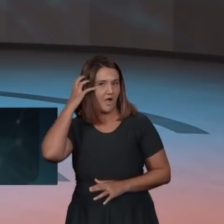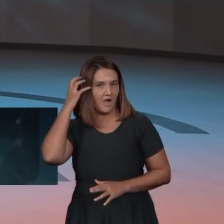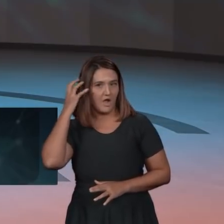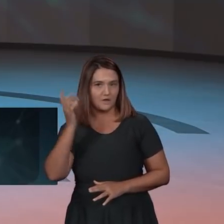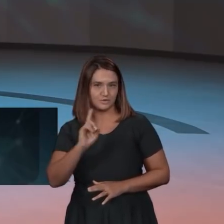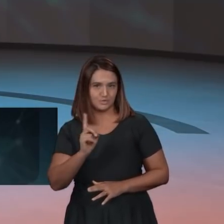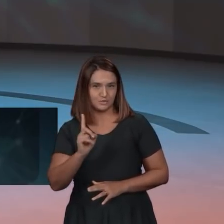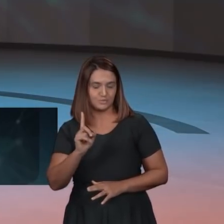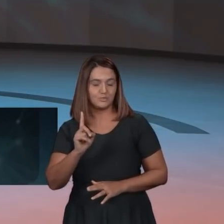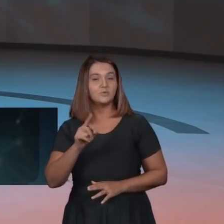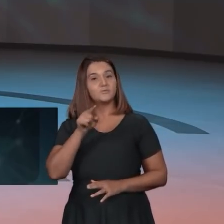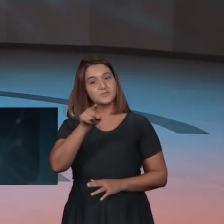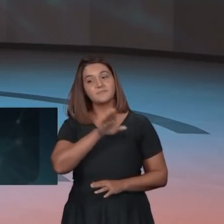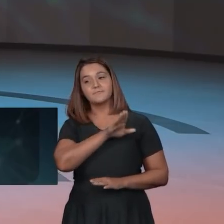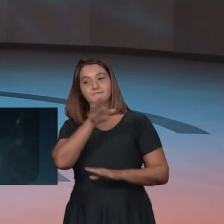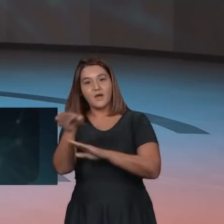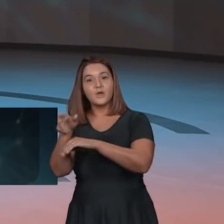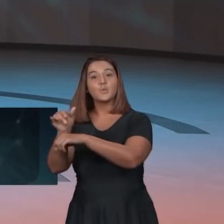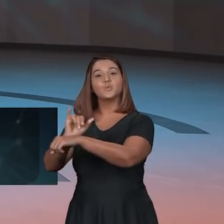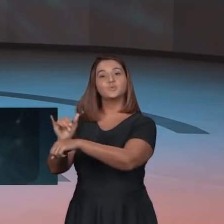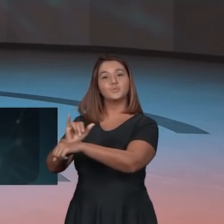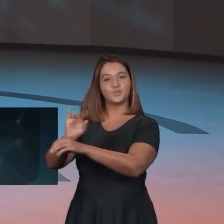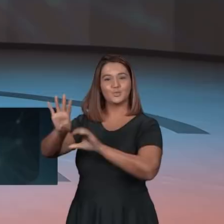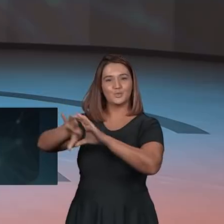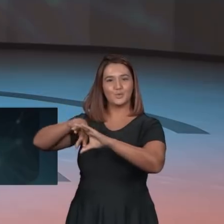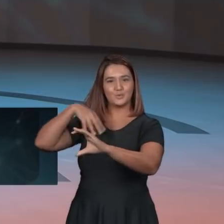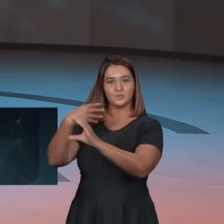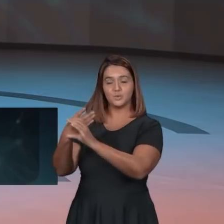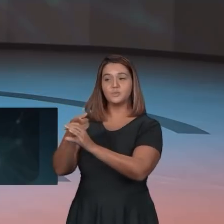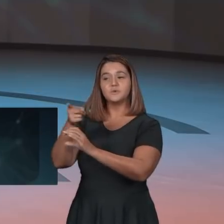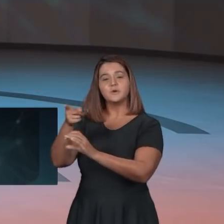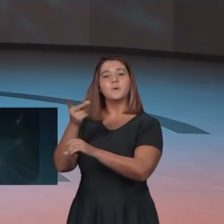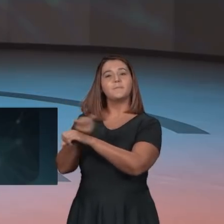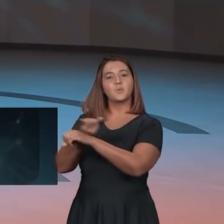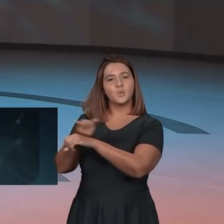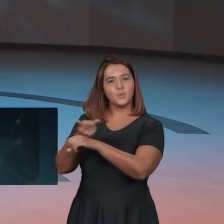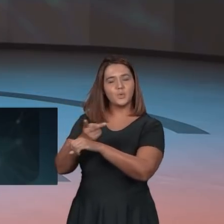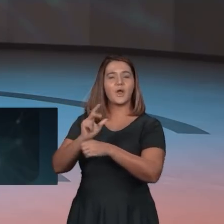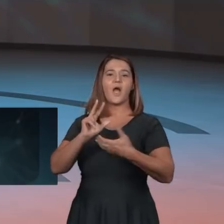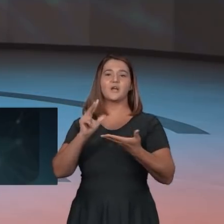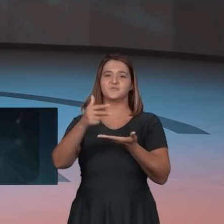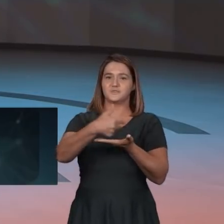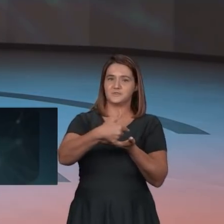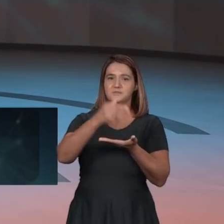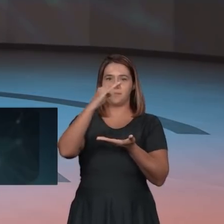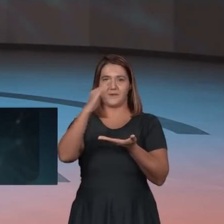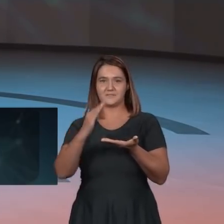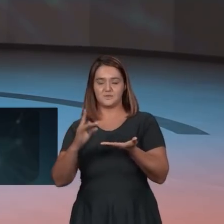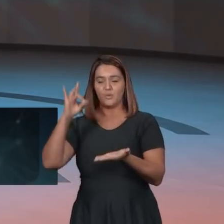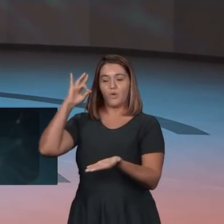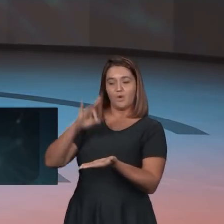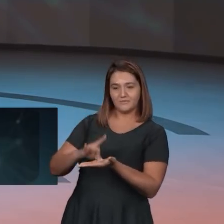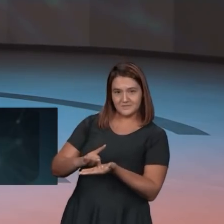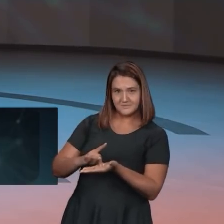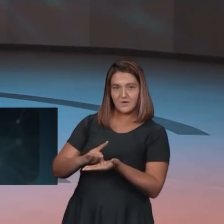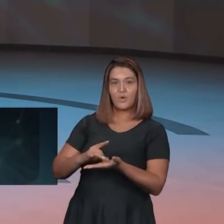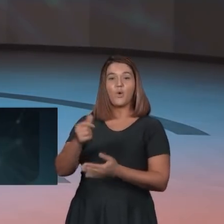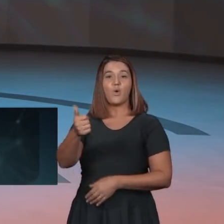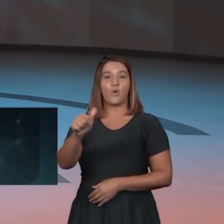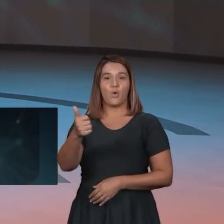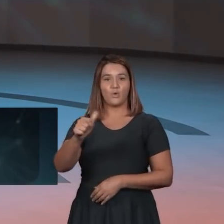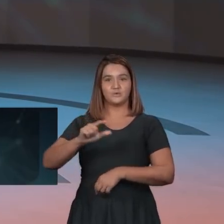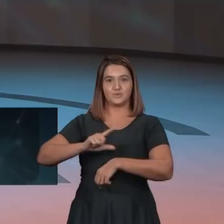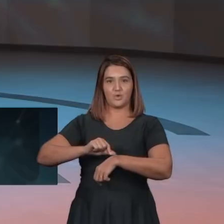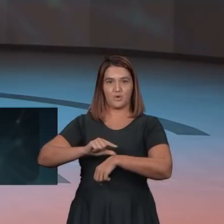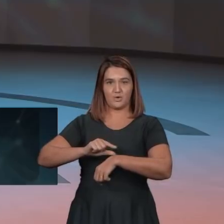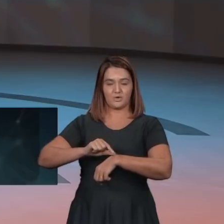ouvir a Rádio Novo Tempo, ir lá no YouTube, tá bom? Se você procurar Adventistas Brasil Oficial, você vai ver lá, 11 horas da manhã, um bom sermão do